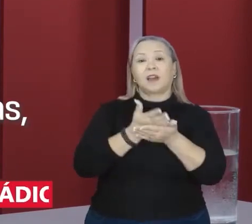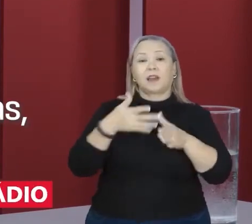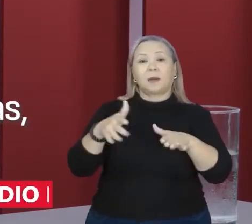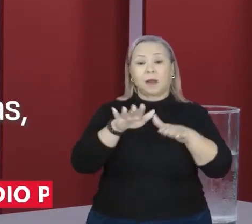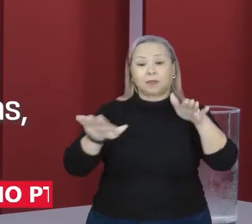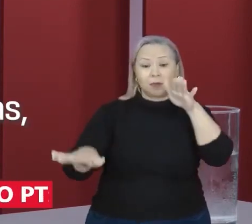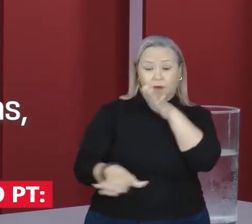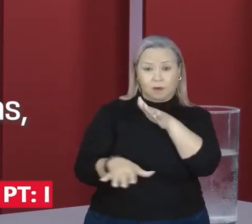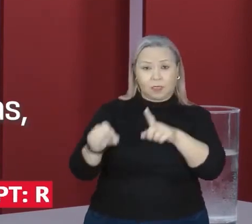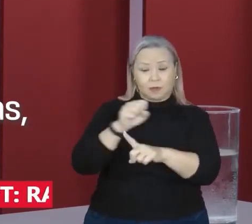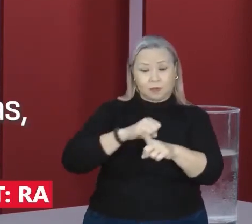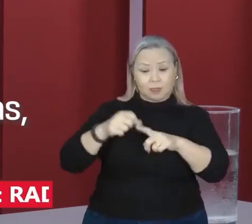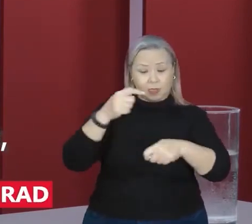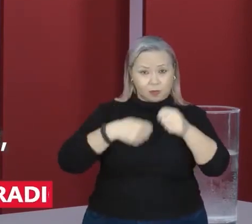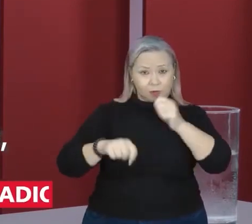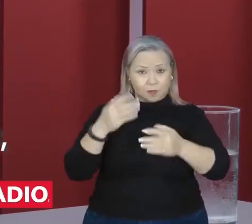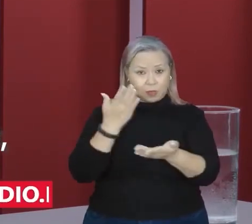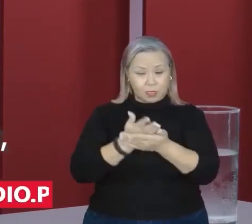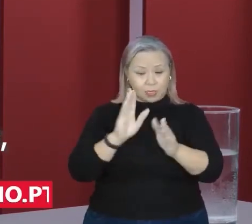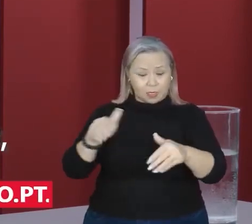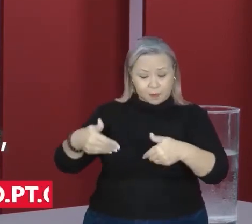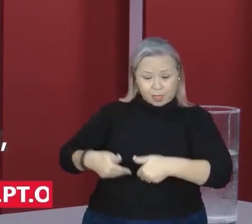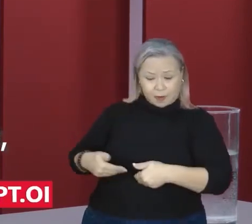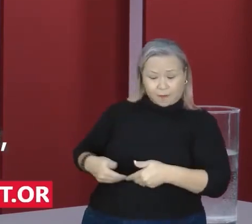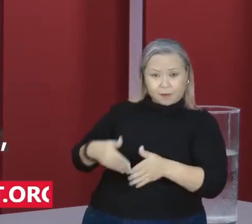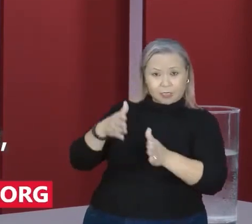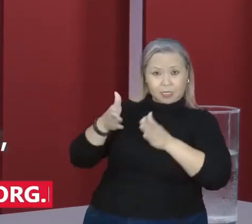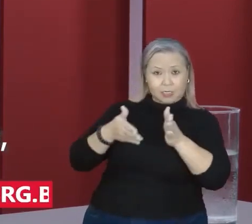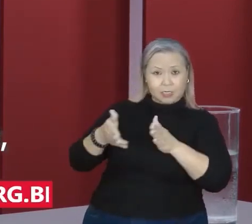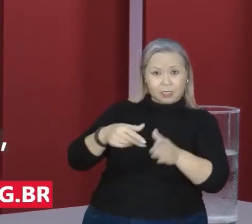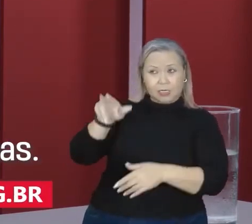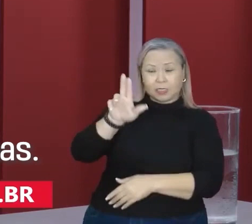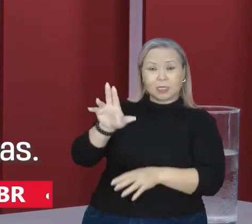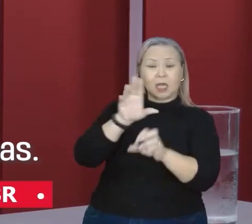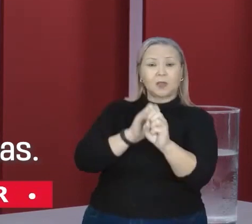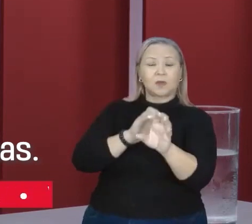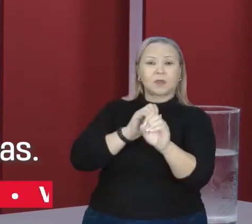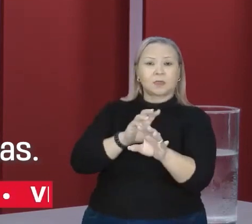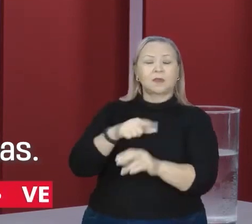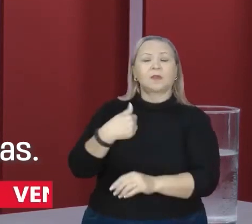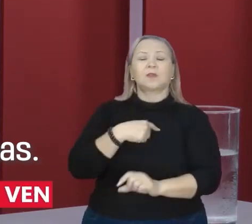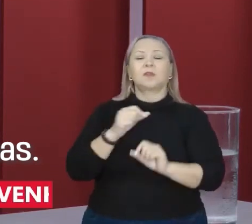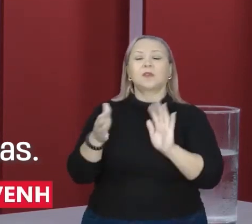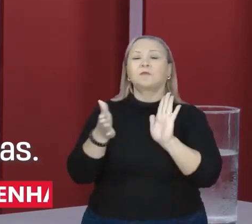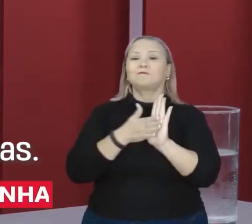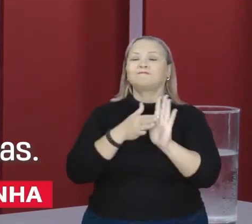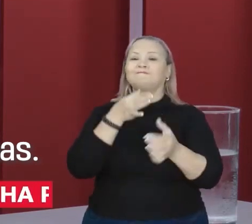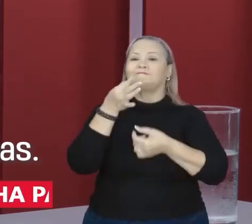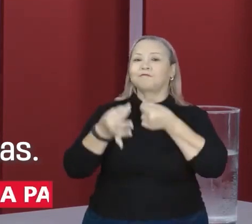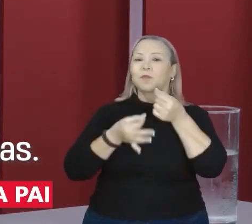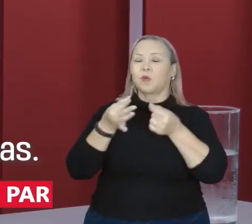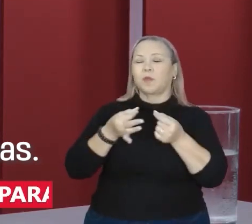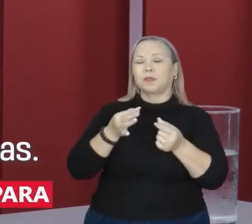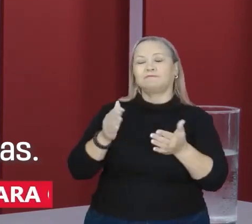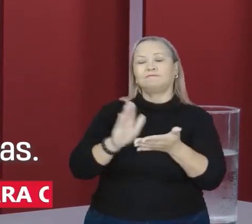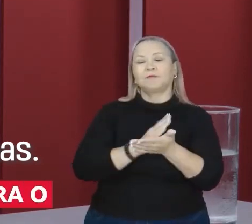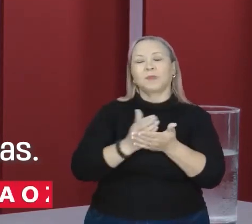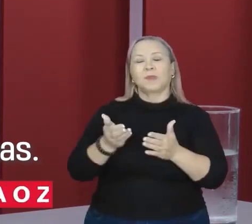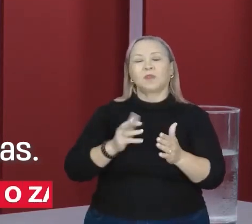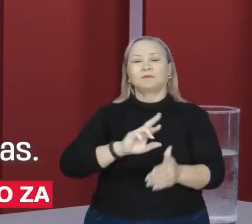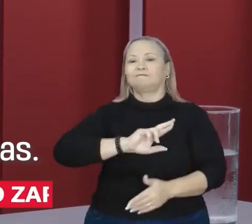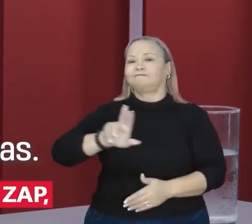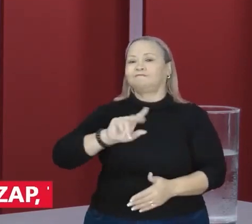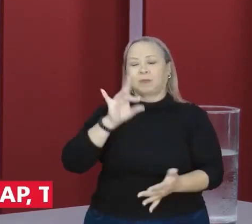desigualdades sociais, econômicas, de combate à fome, de acesso universal à educação, etc., nós estamos propondo algo que não é realidade na vida